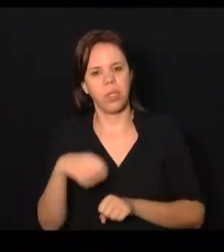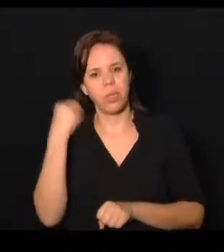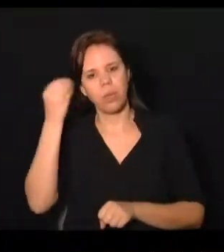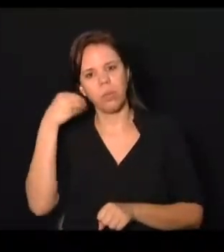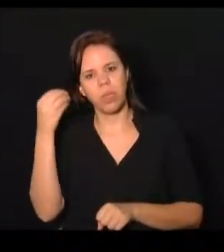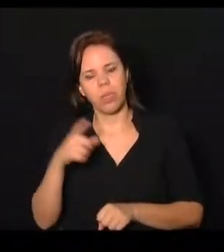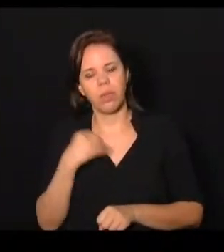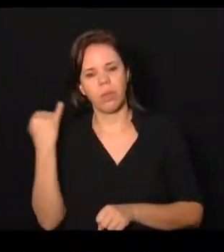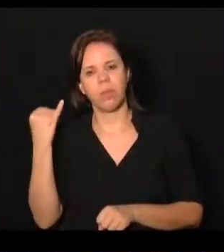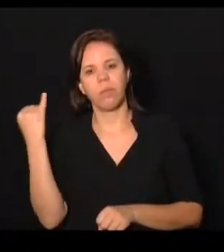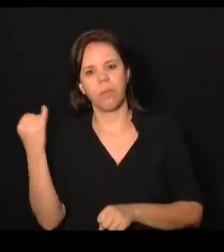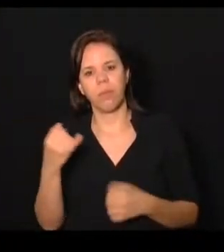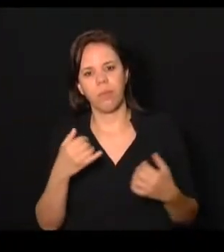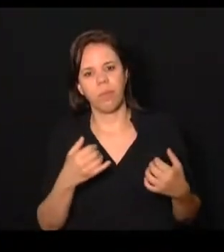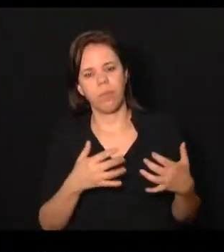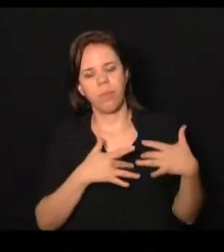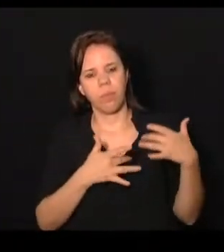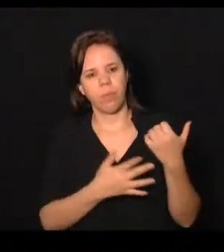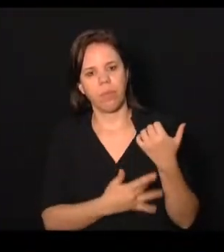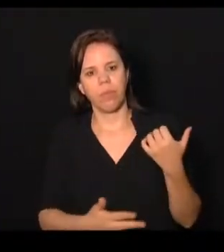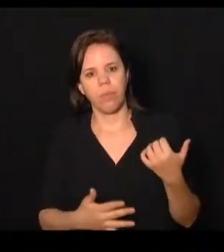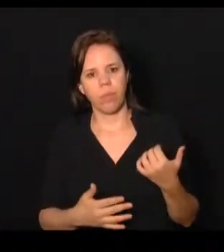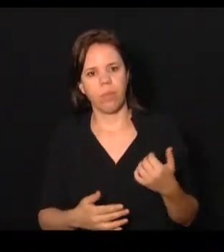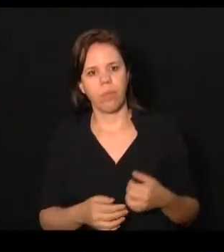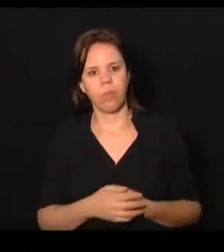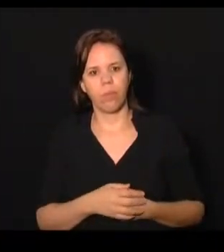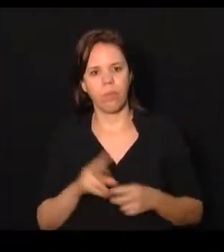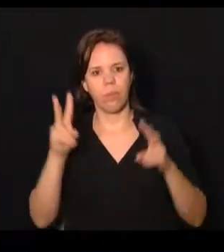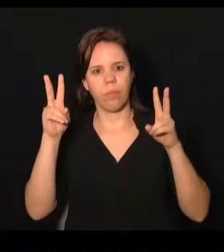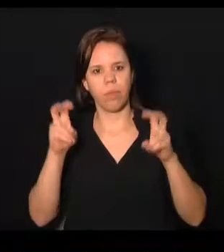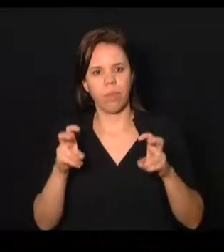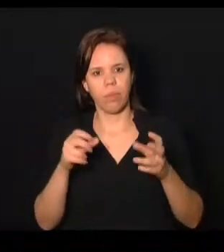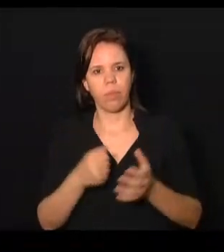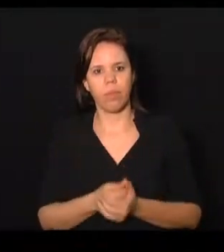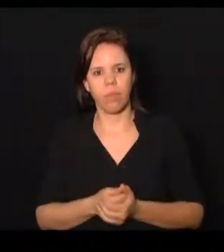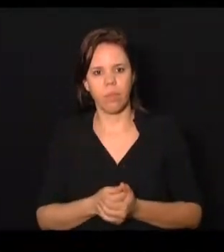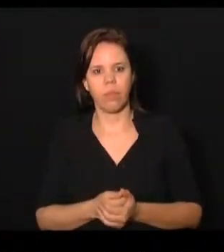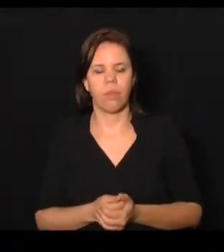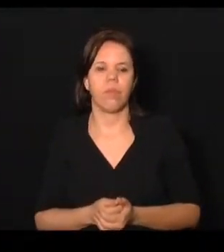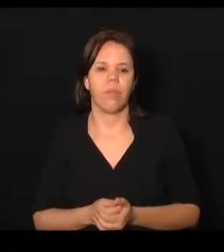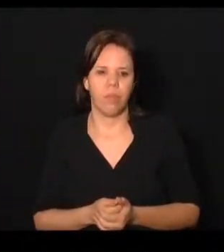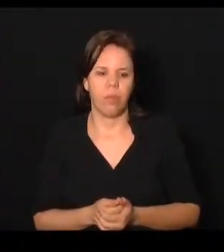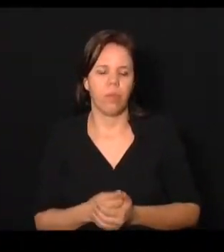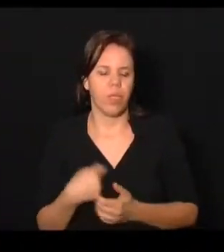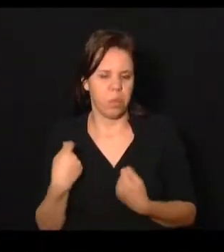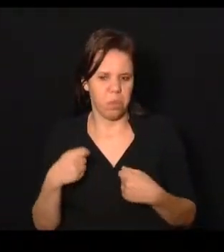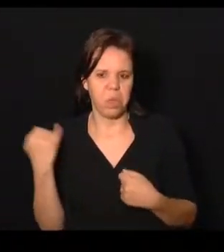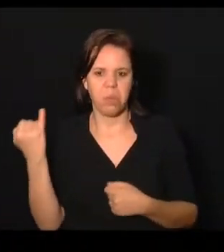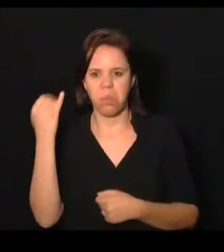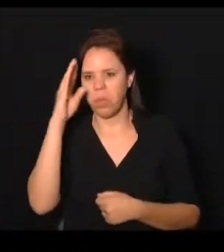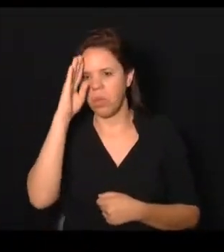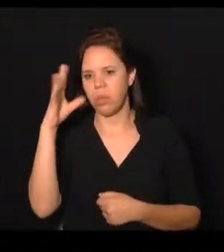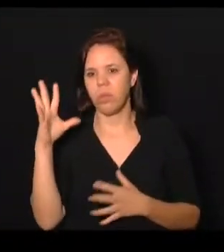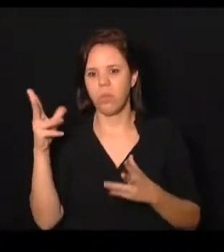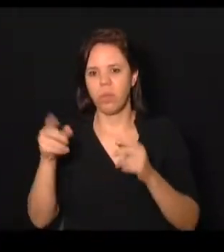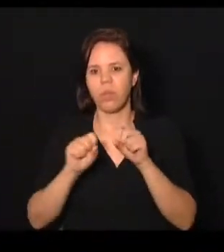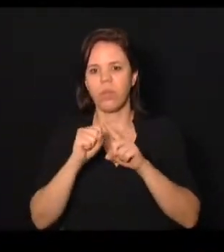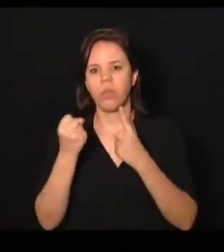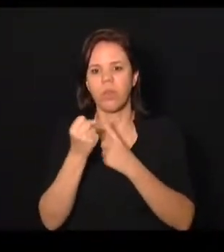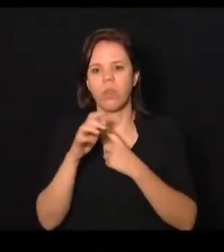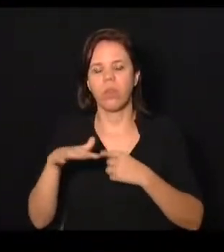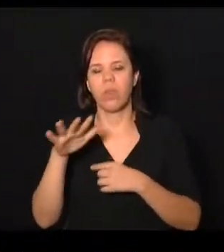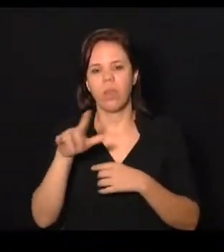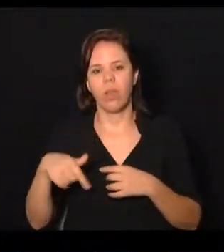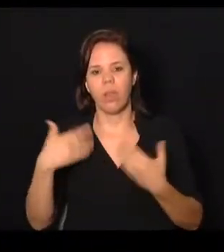falou a importância da doação de sangue, assunto esse relevante para toda a sociedade, inclusive para